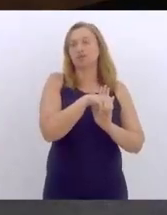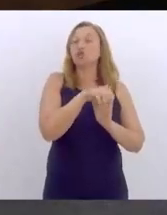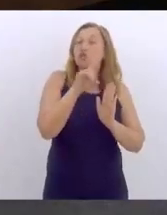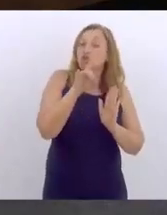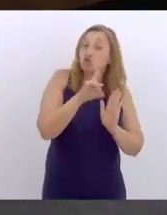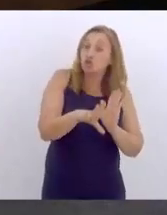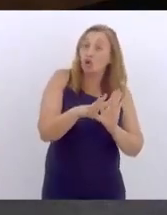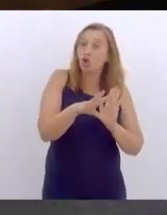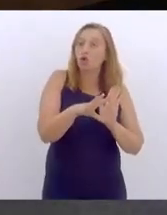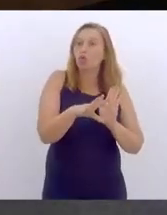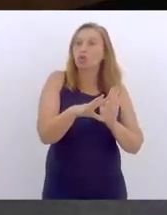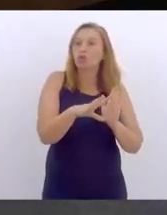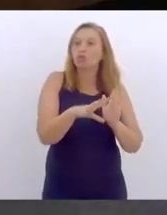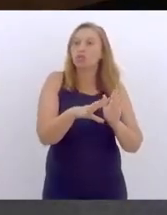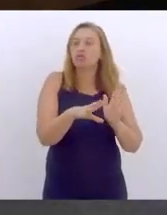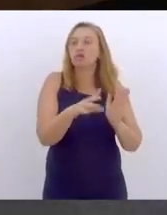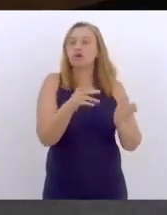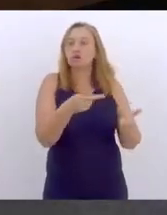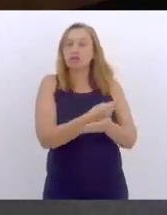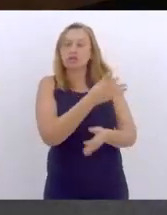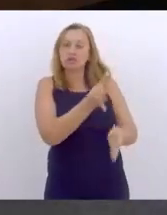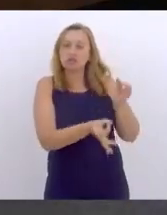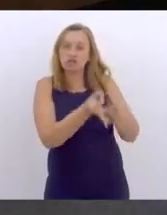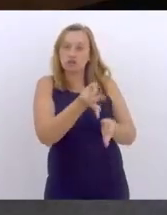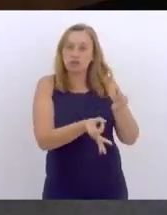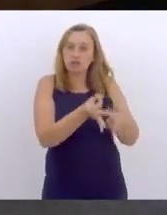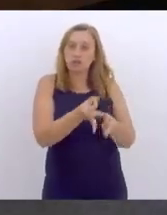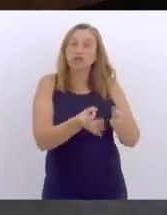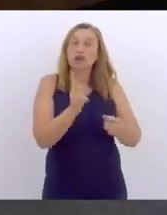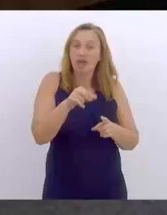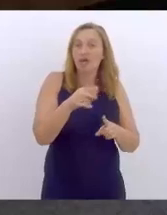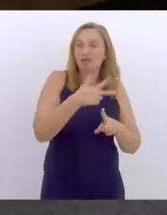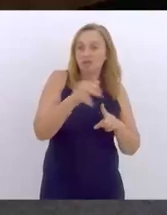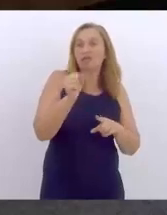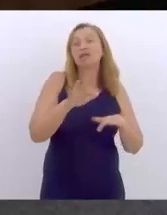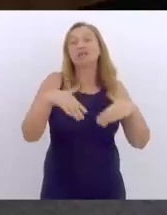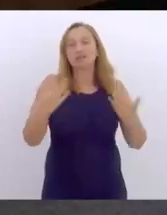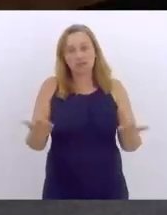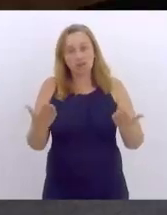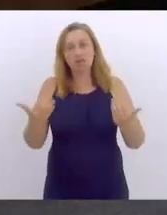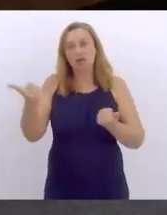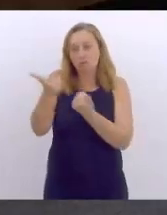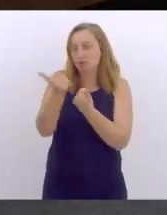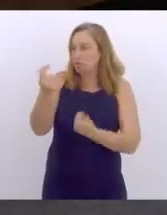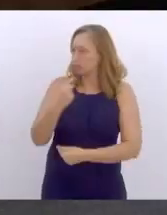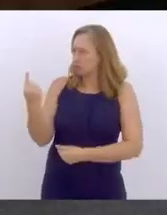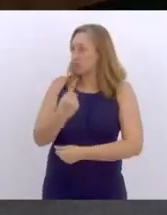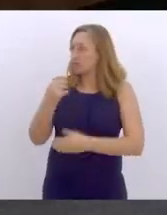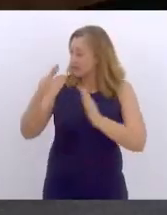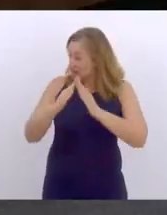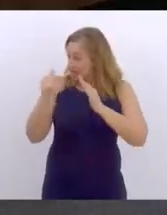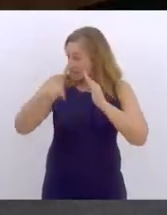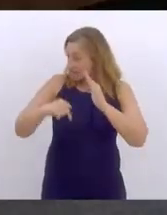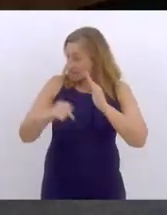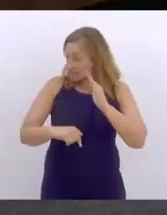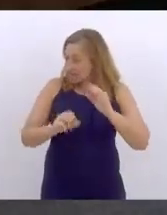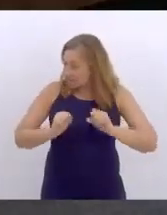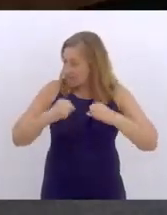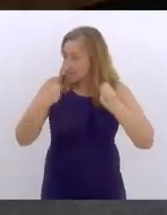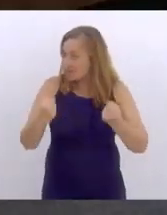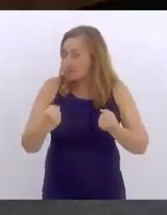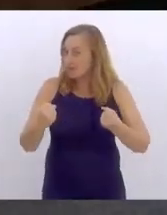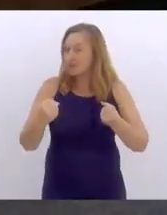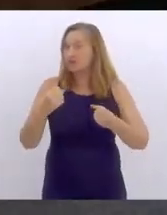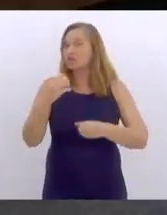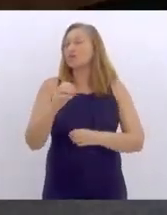foi estabelecido judicialmente. Então, isso é uma conquista, gente. Então, conta com a gente. Essa casa aqui está na defesa da torcida